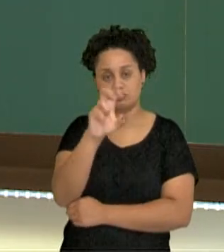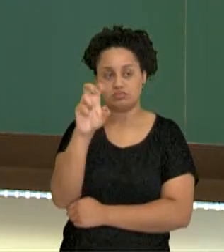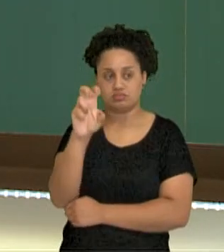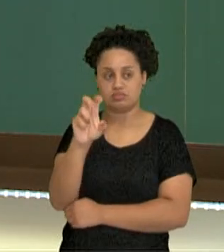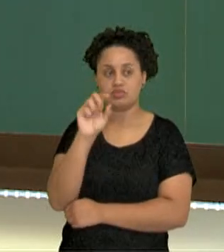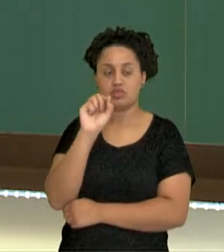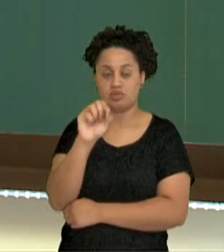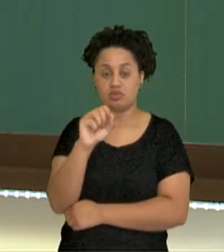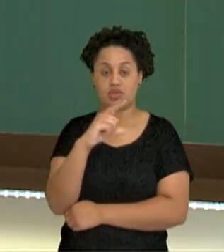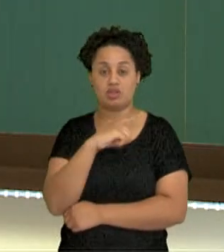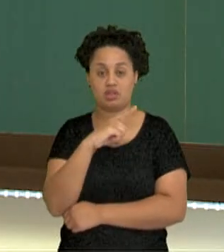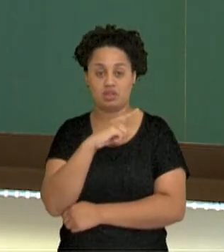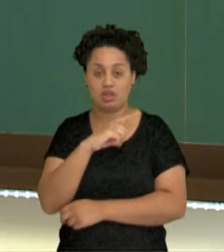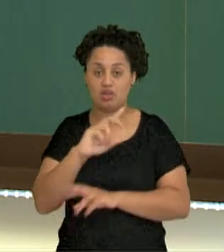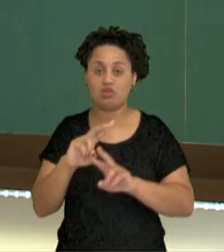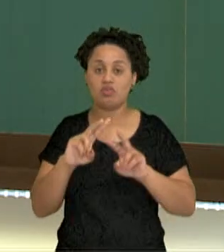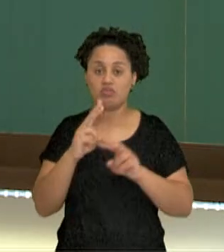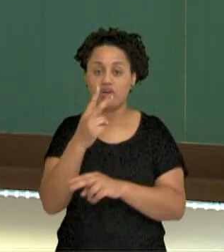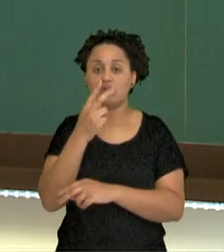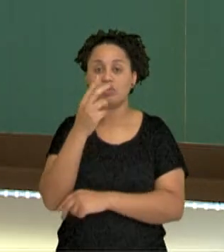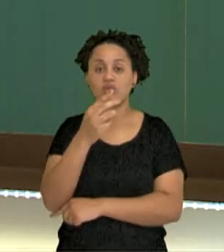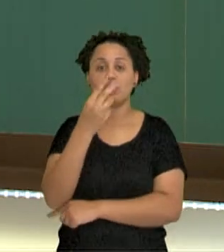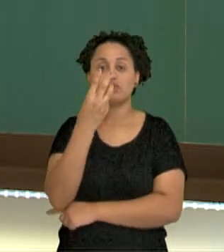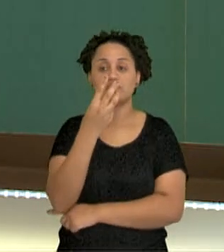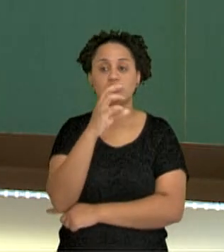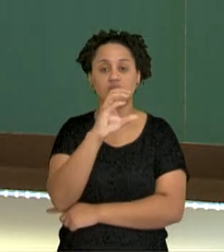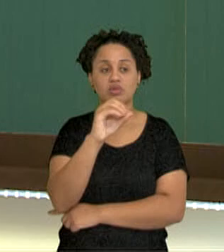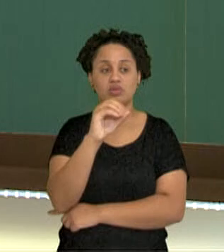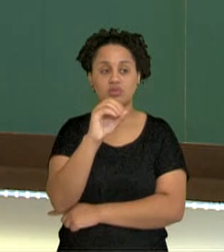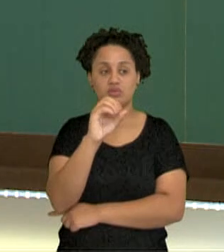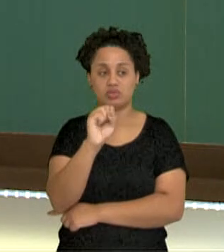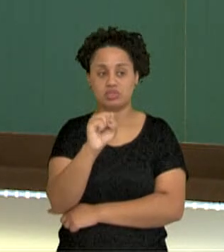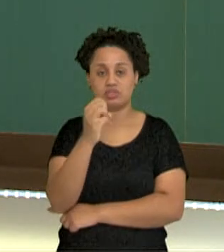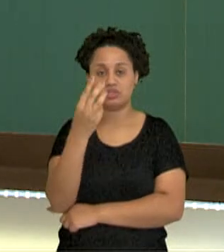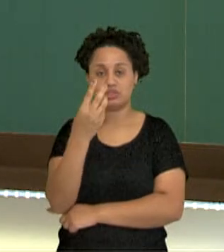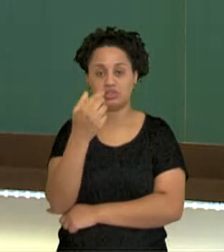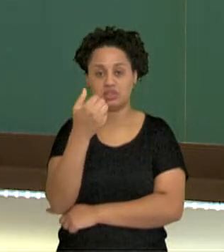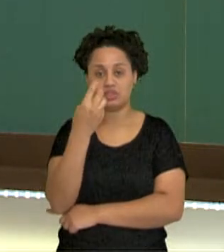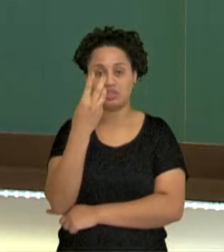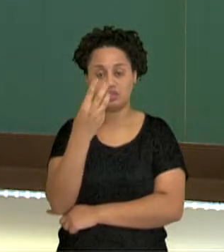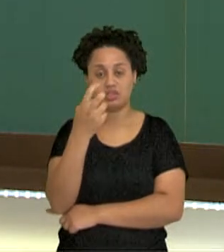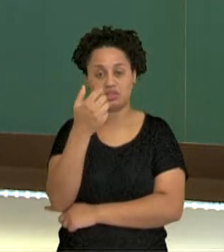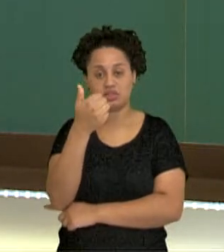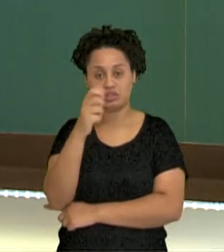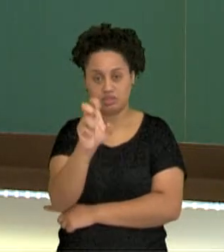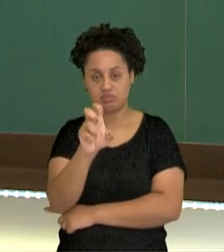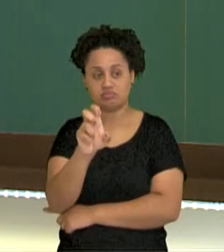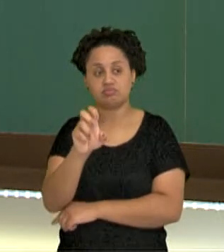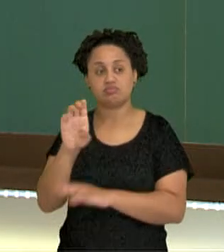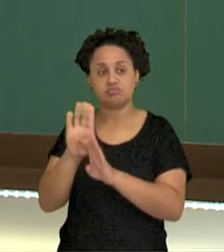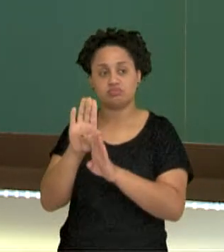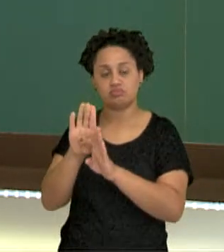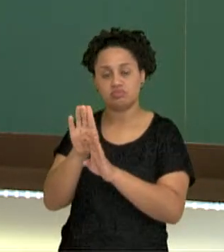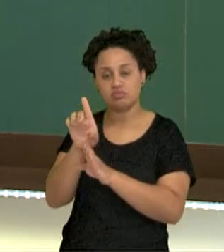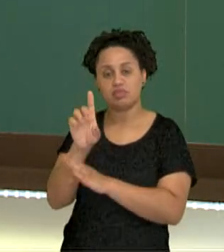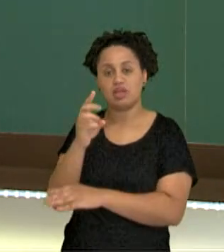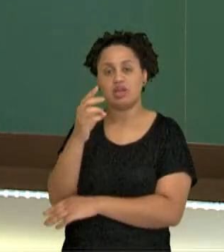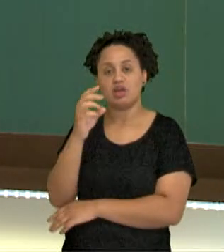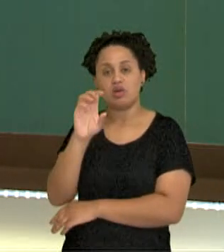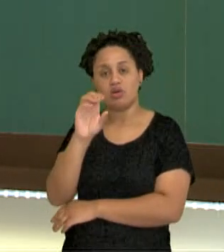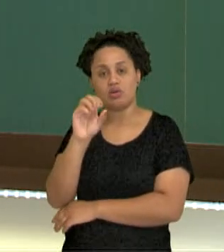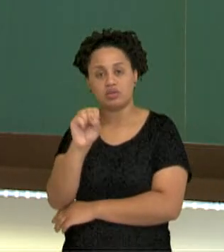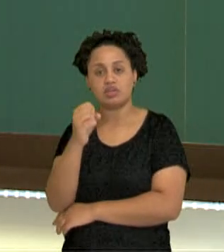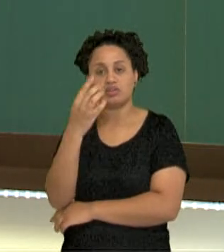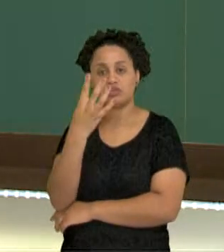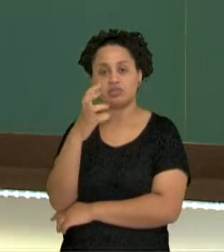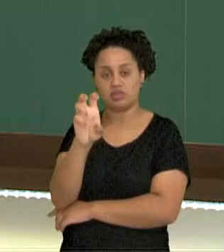3.555, ele tem o mesmo valor que o cosseno de 315 graus e que tem o mesmo valor que o cosseno de 45 graus, com